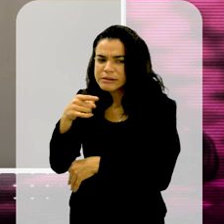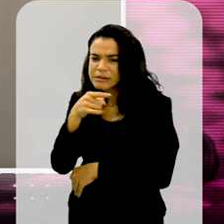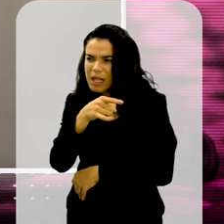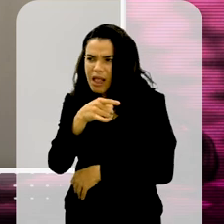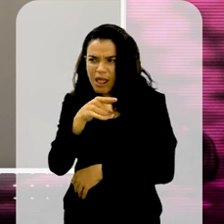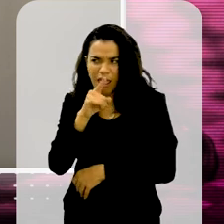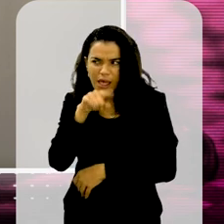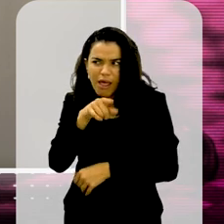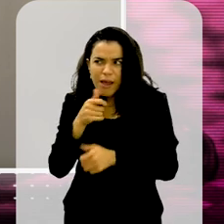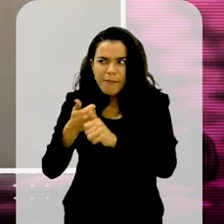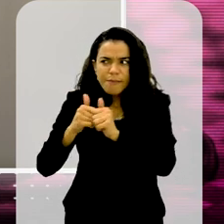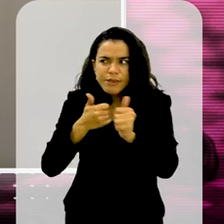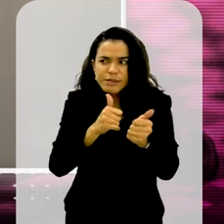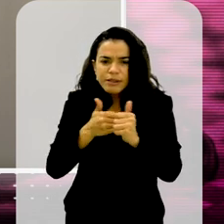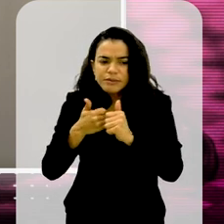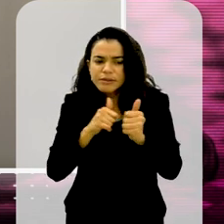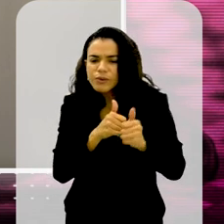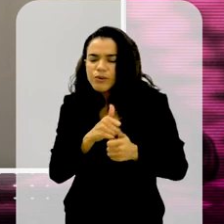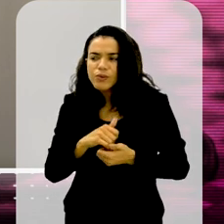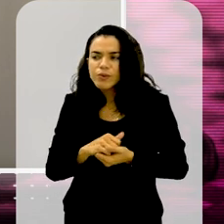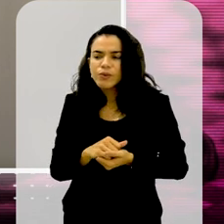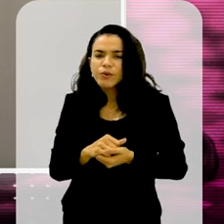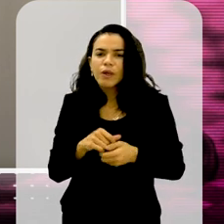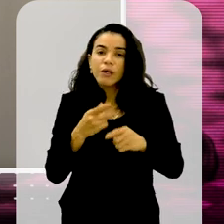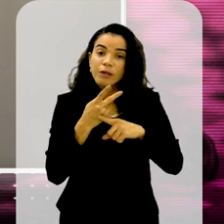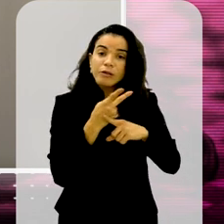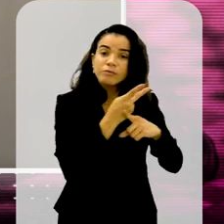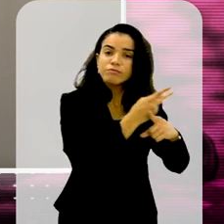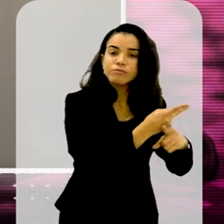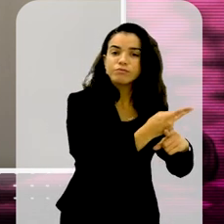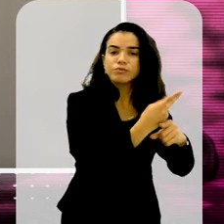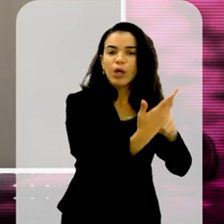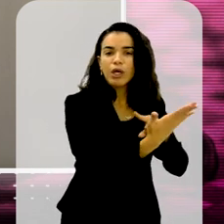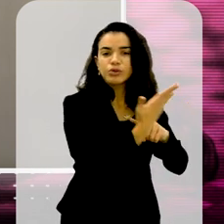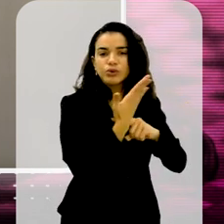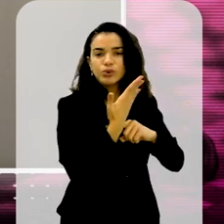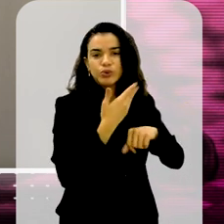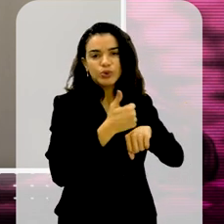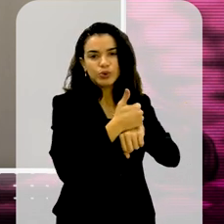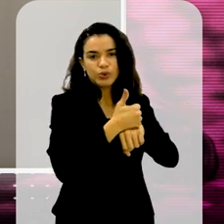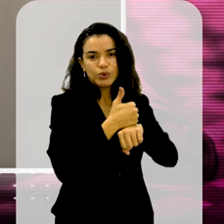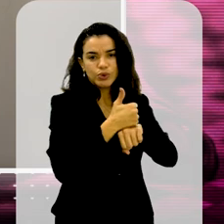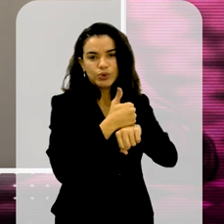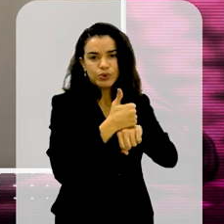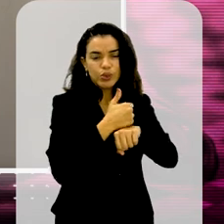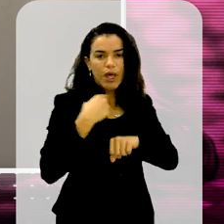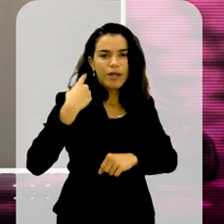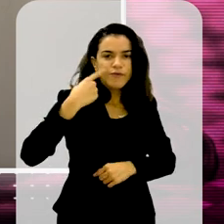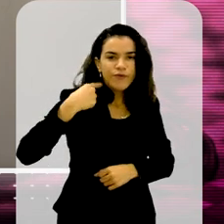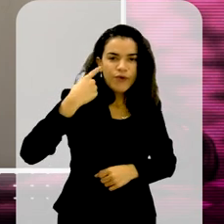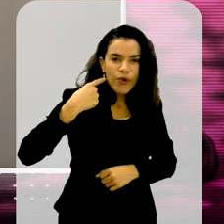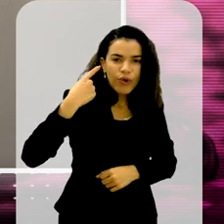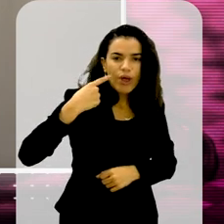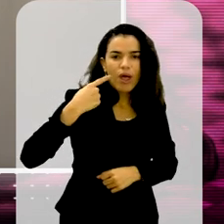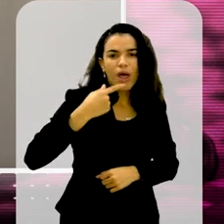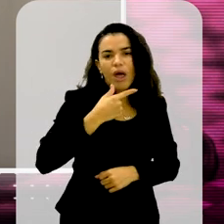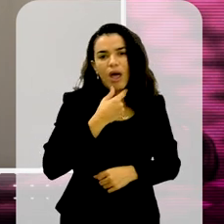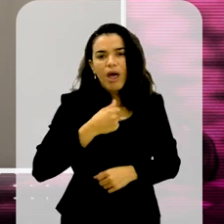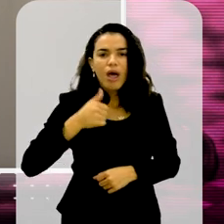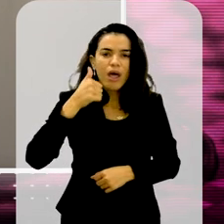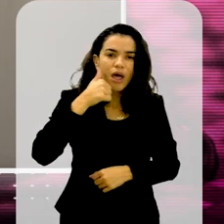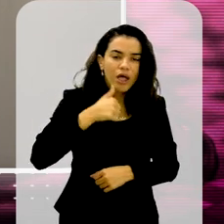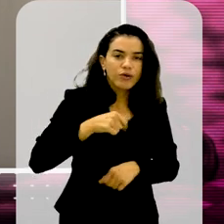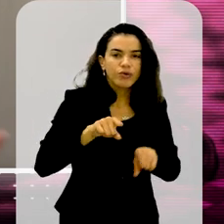está ocorrendo, se não é uma percepção única. Procure ajuda profissional especializada, de um advogado